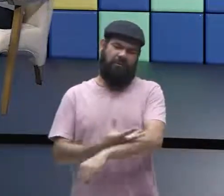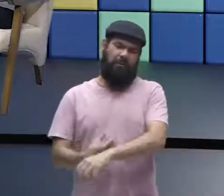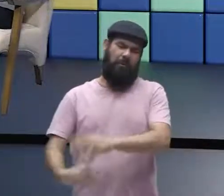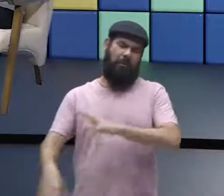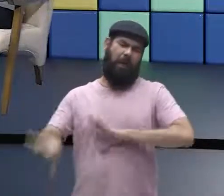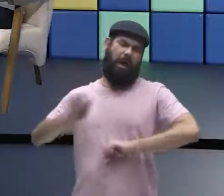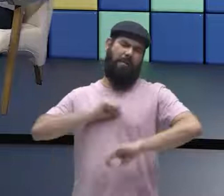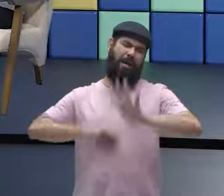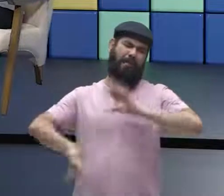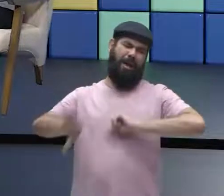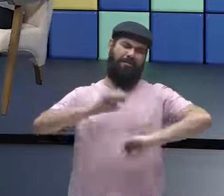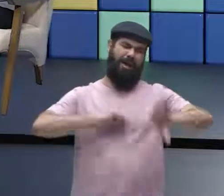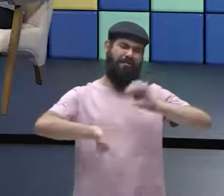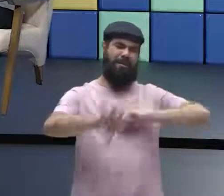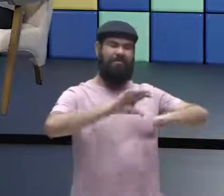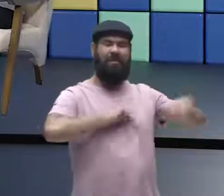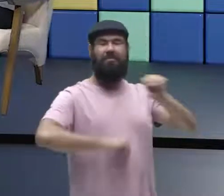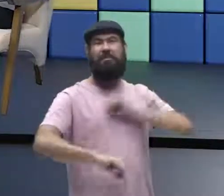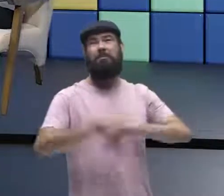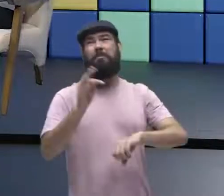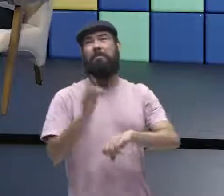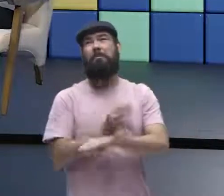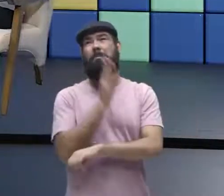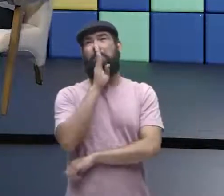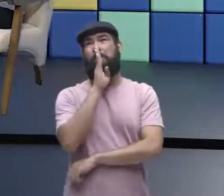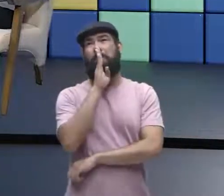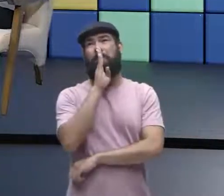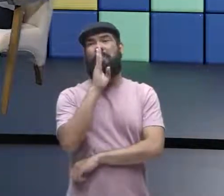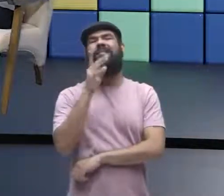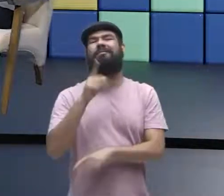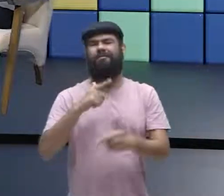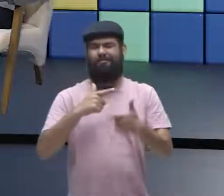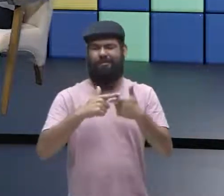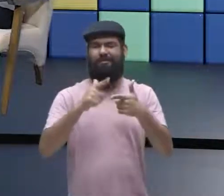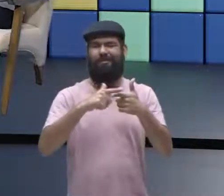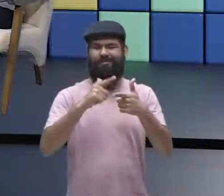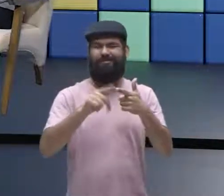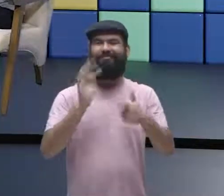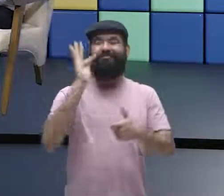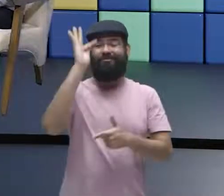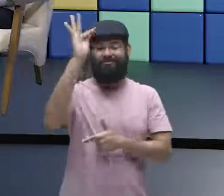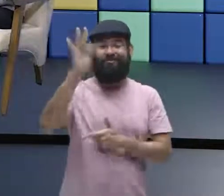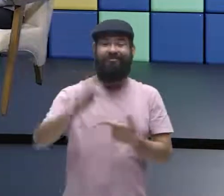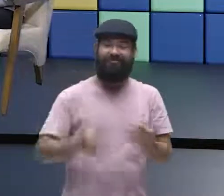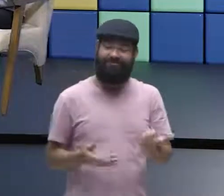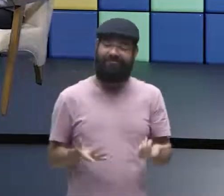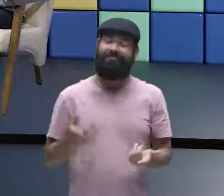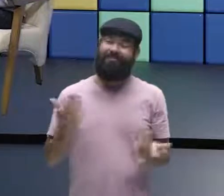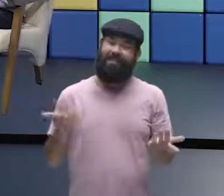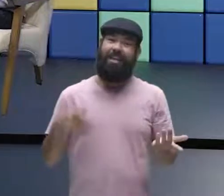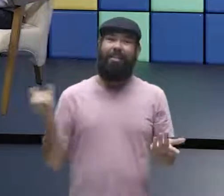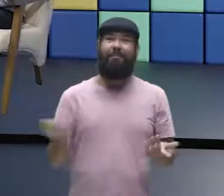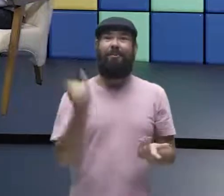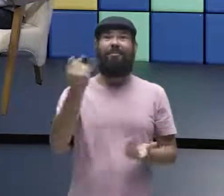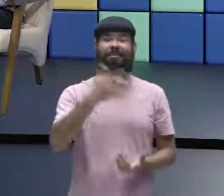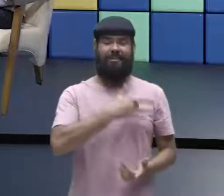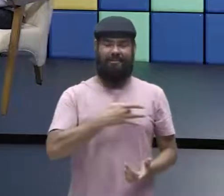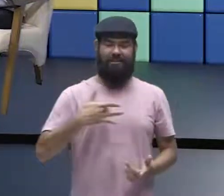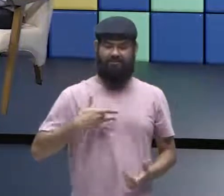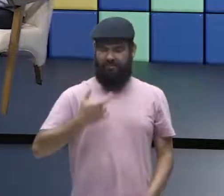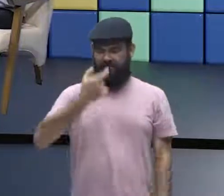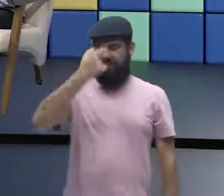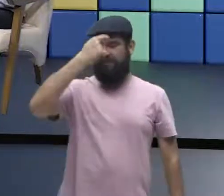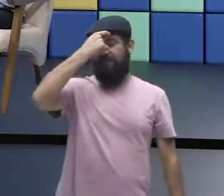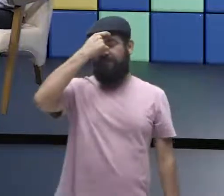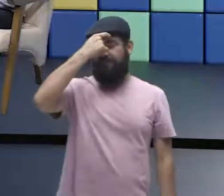trazer problemas. E aí, quanto isso é importante para a nossa saúde mental. Porque eu penso assim também, né, Leilane? Posso estar